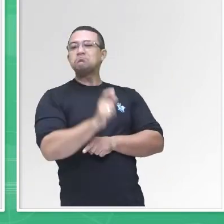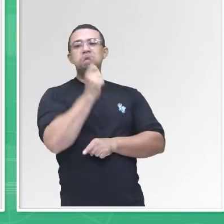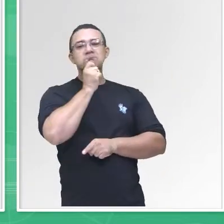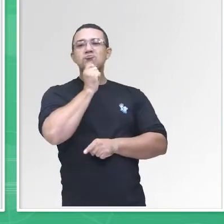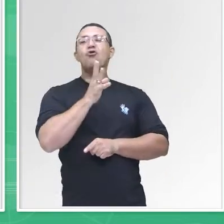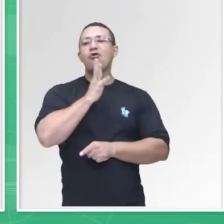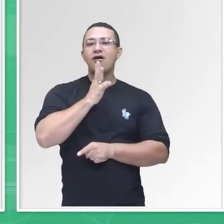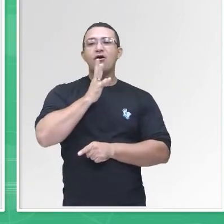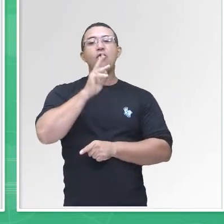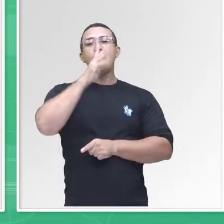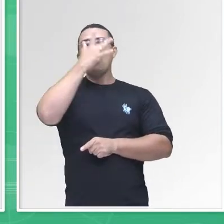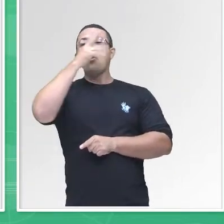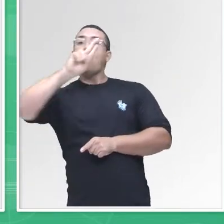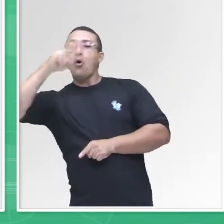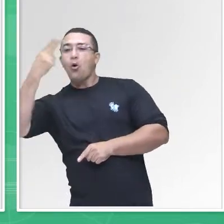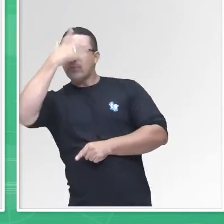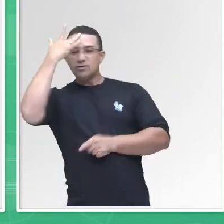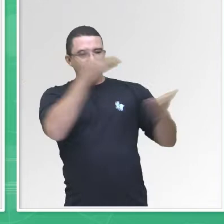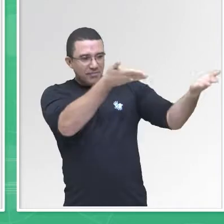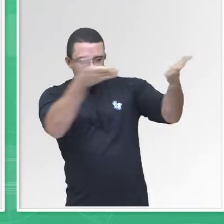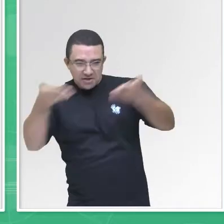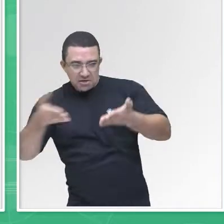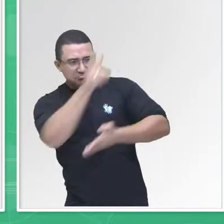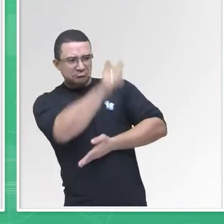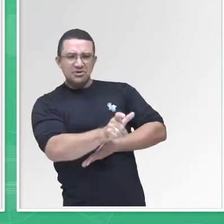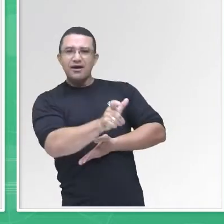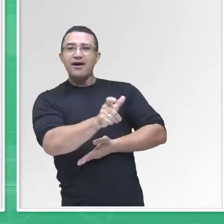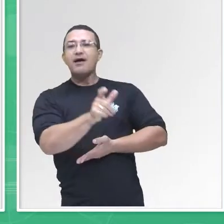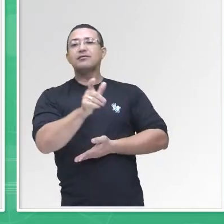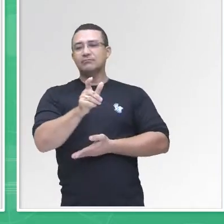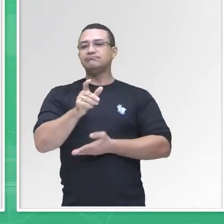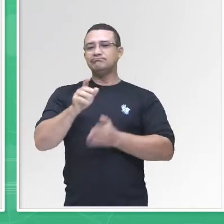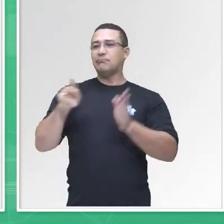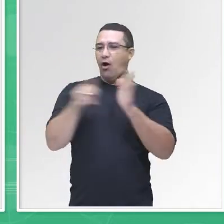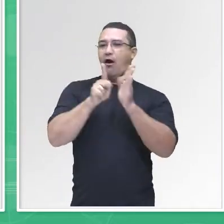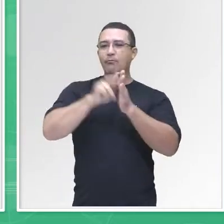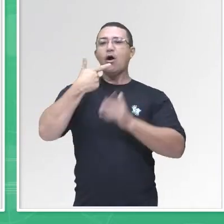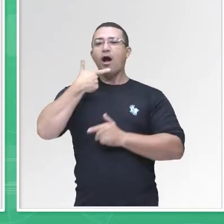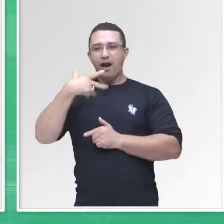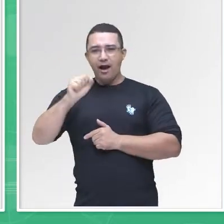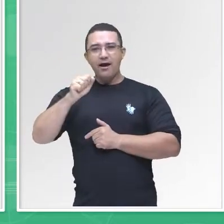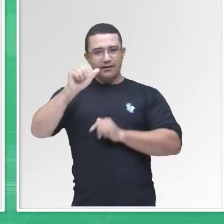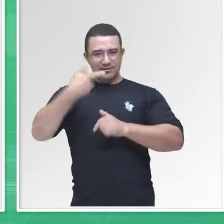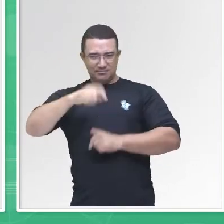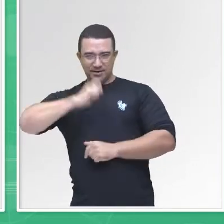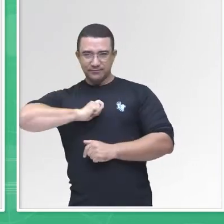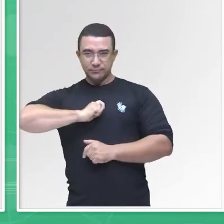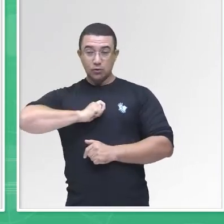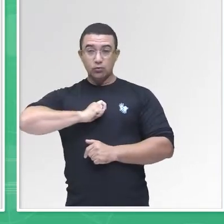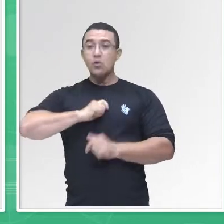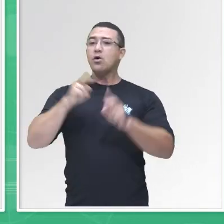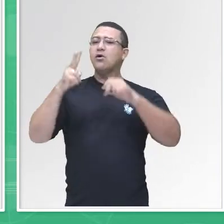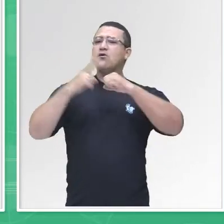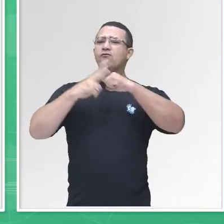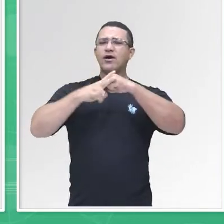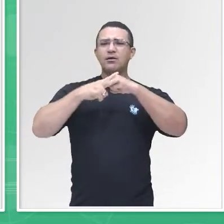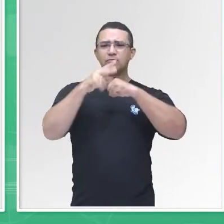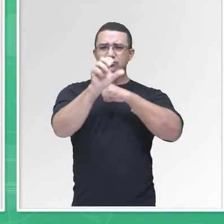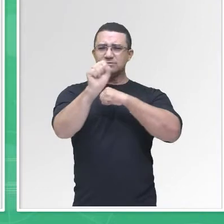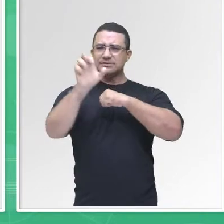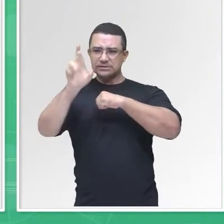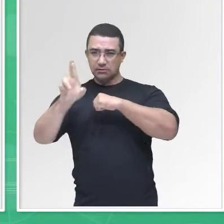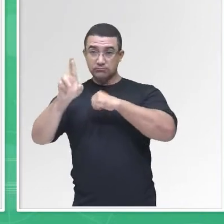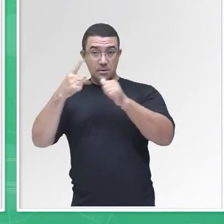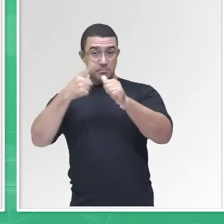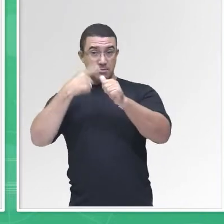ou nos apresentamos na língua espanhola? O verbo ser eu coloquei aqui como de imediato, né? Na primeira pessoa, claro,